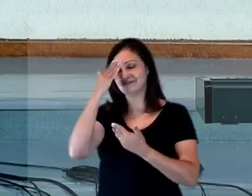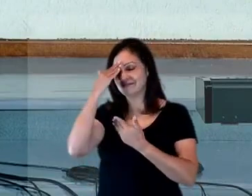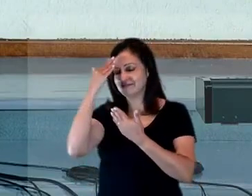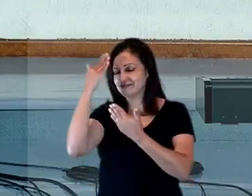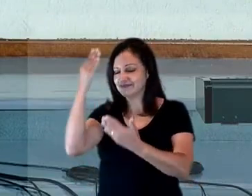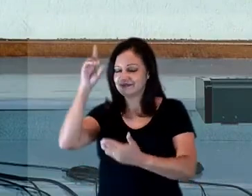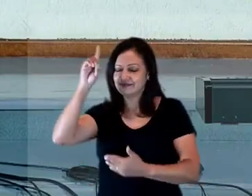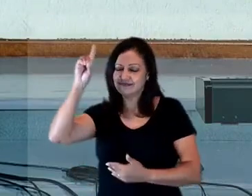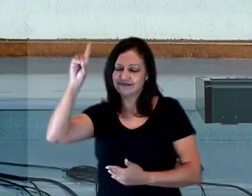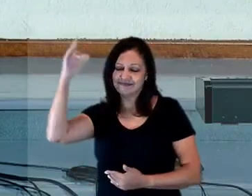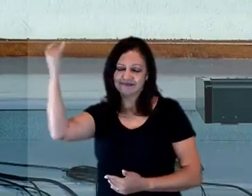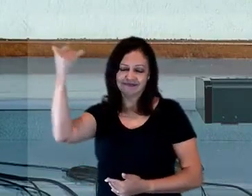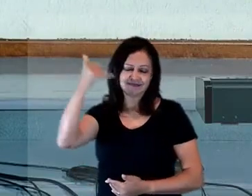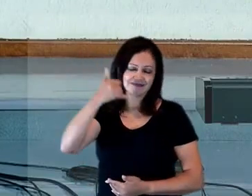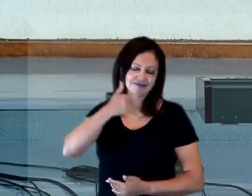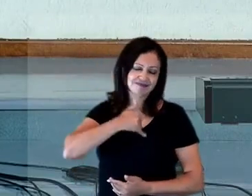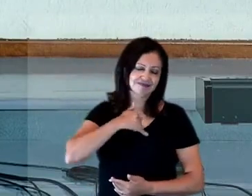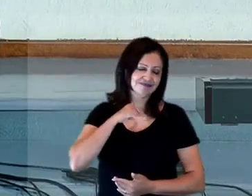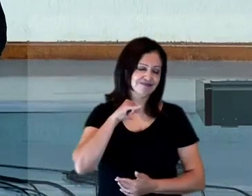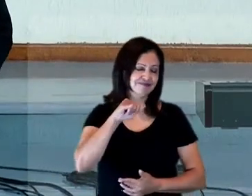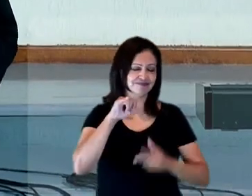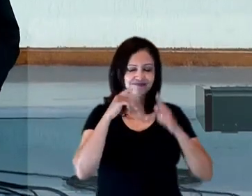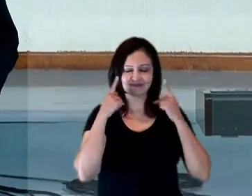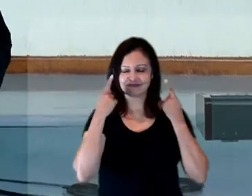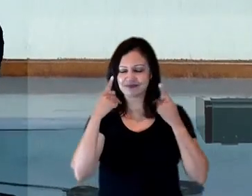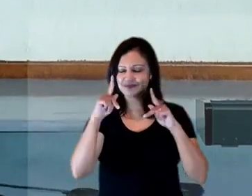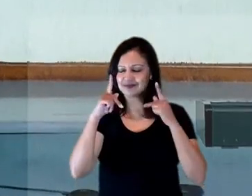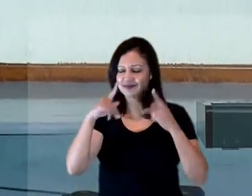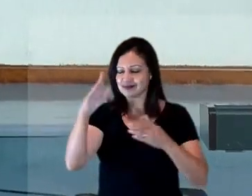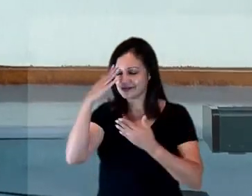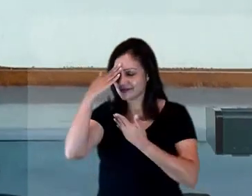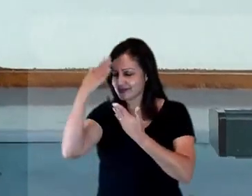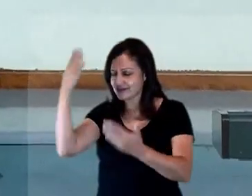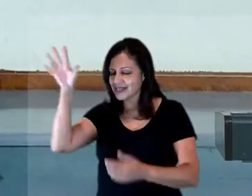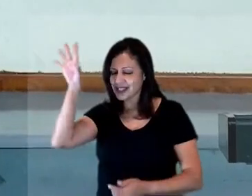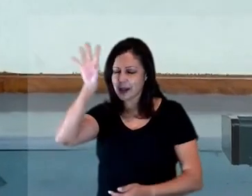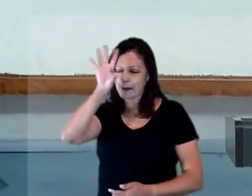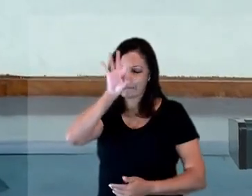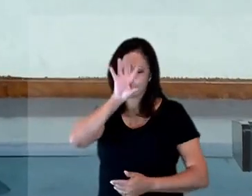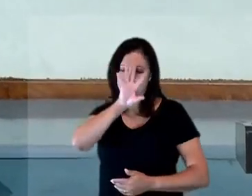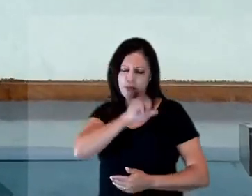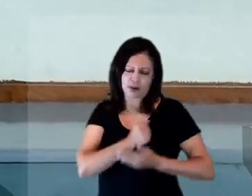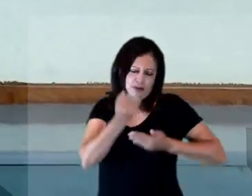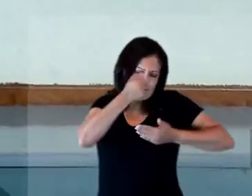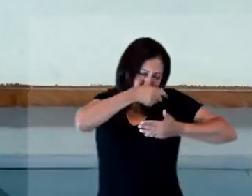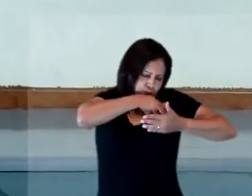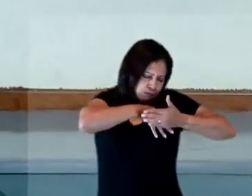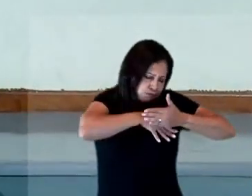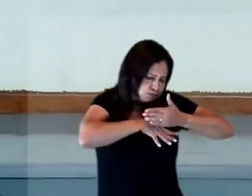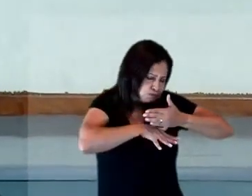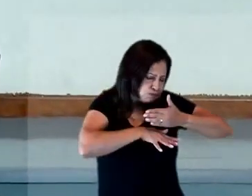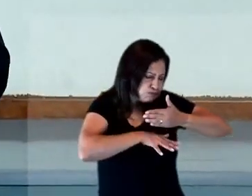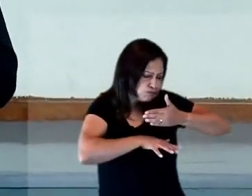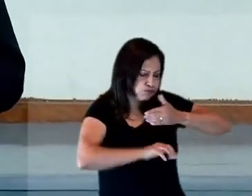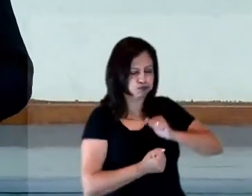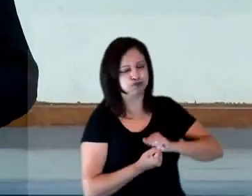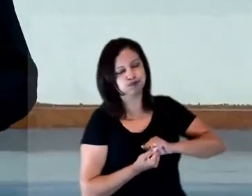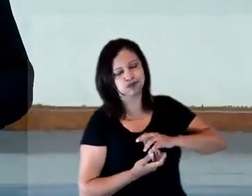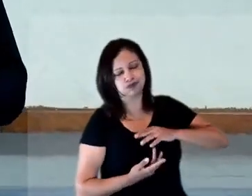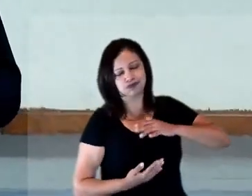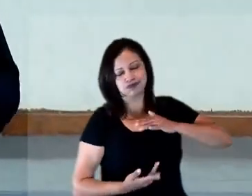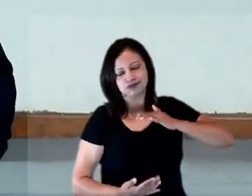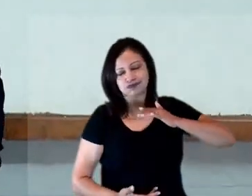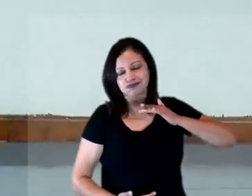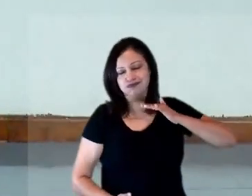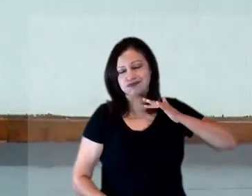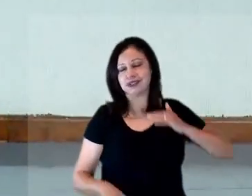Pai, pela tua palavra. Te agradecemos pelo teu amor derramado em nossos corações. Pelo teu amor demonstrado, ó Deus,